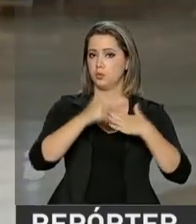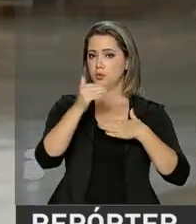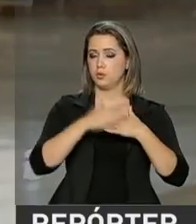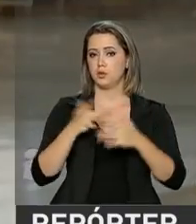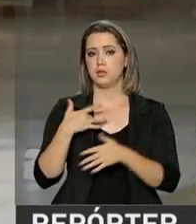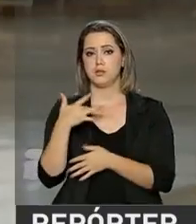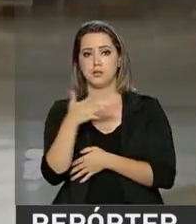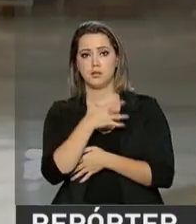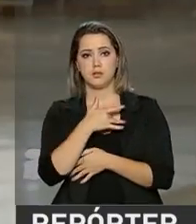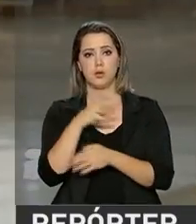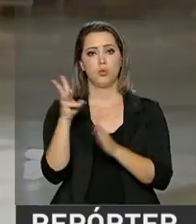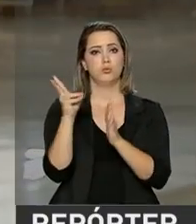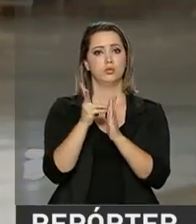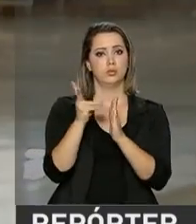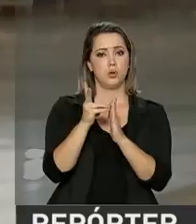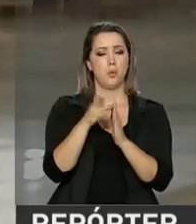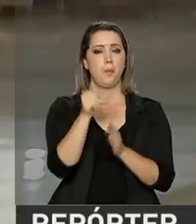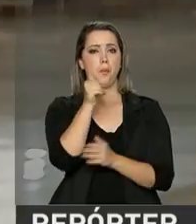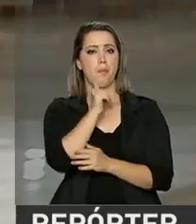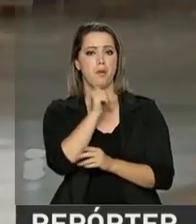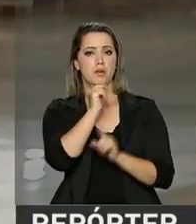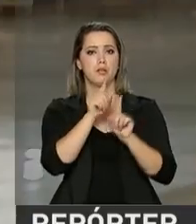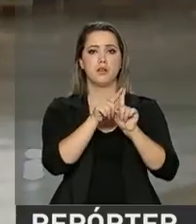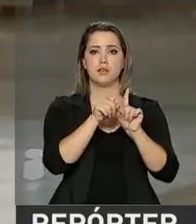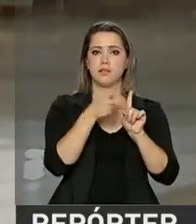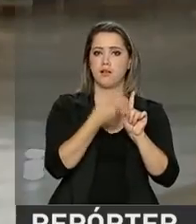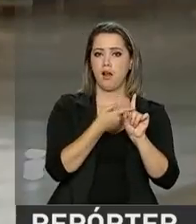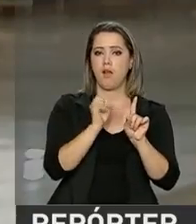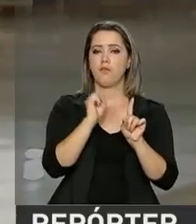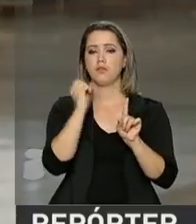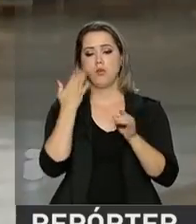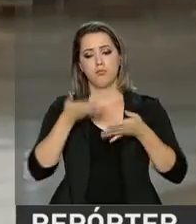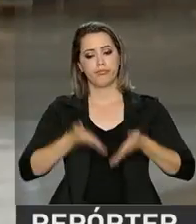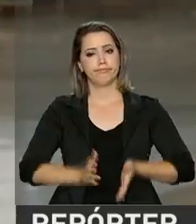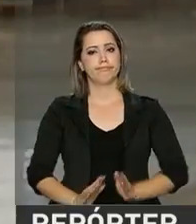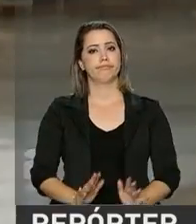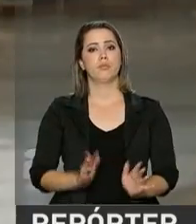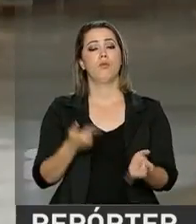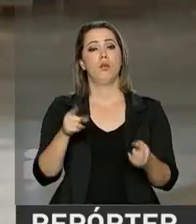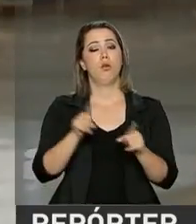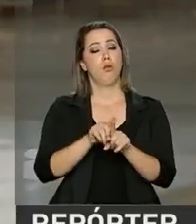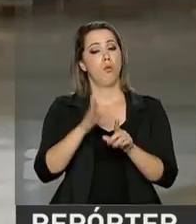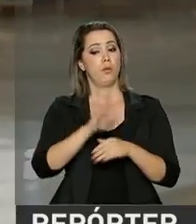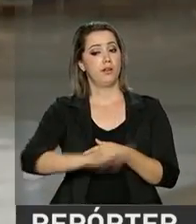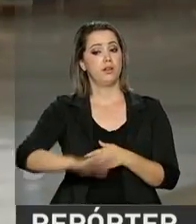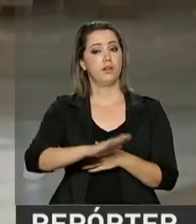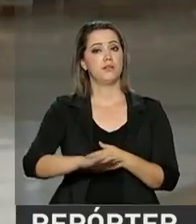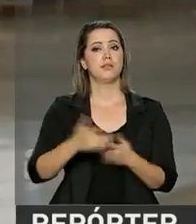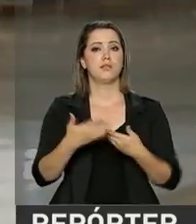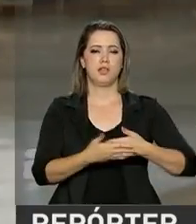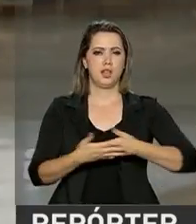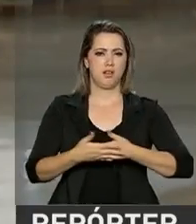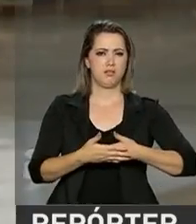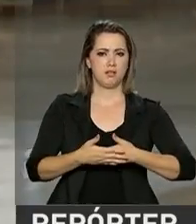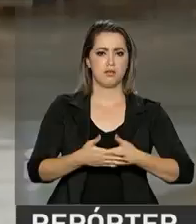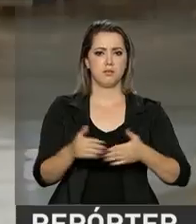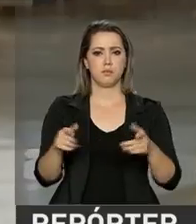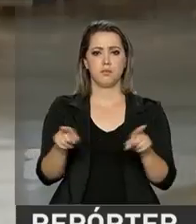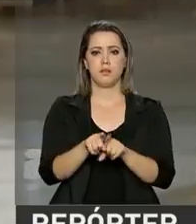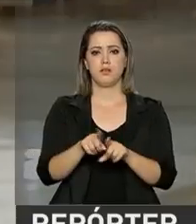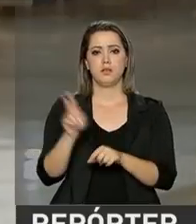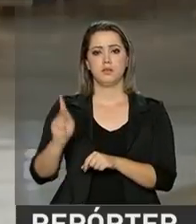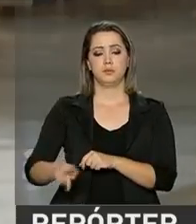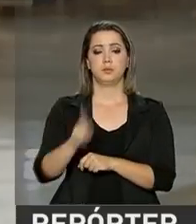Saúde indígenas gestantes mulheres que acabaram de dar à luz crianças e também